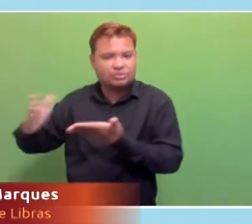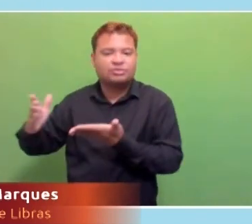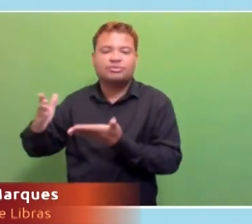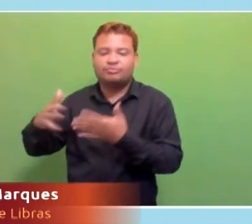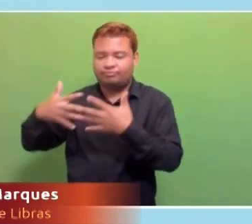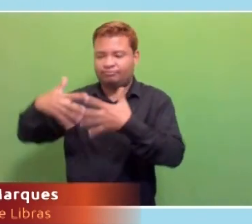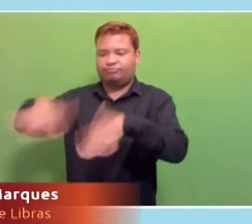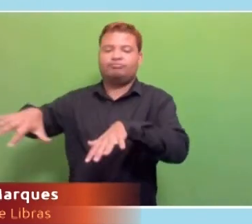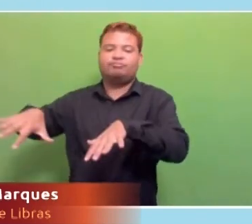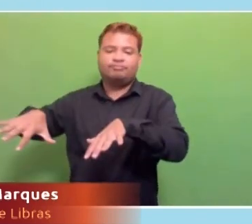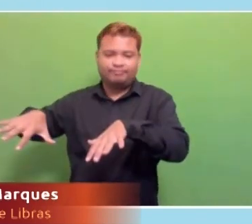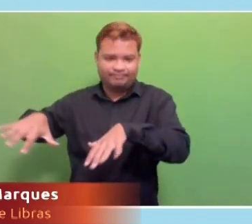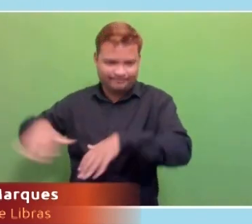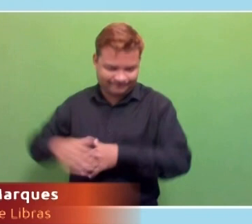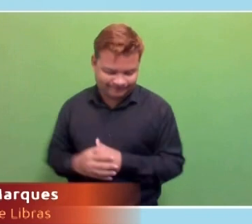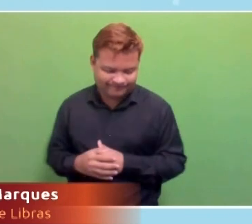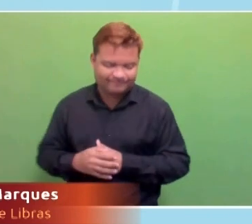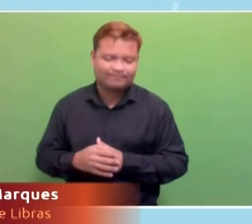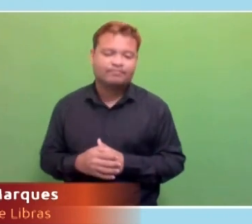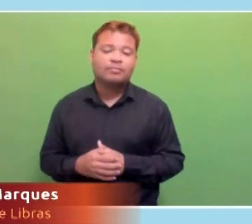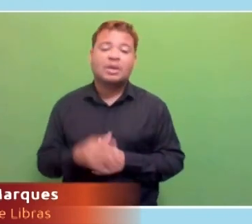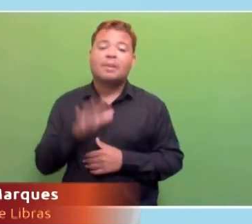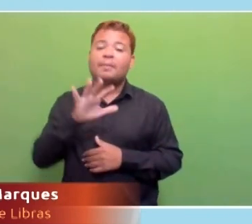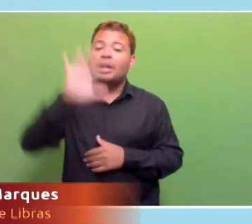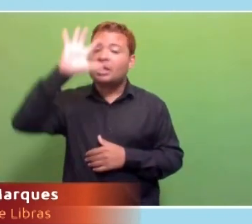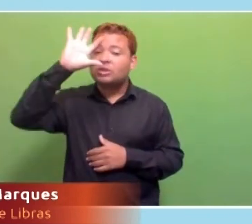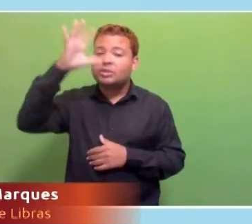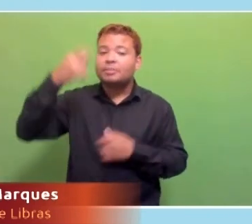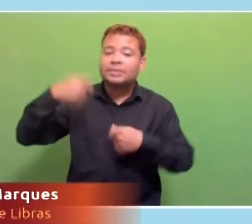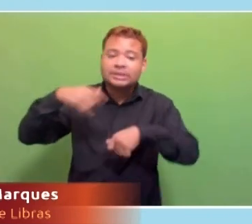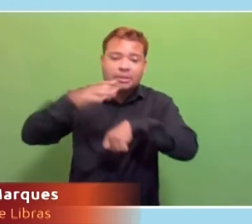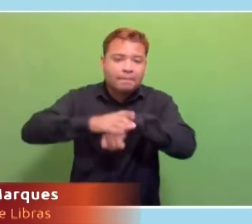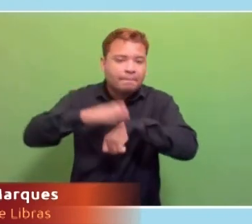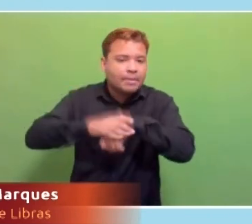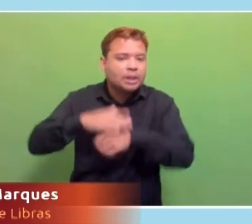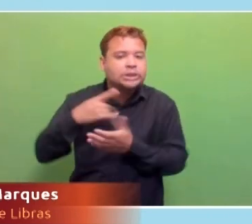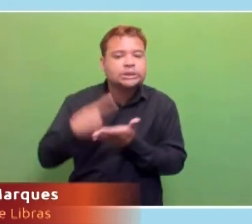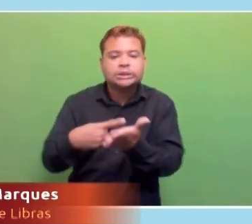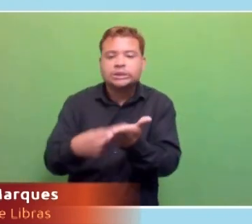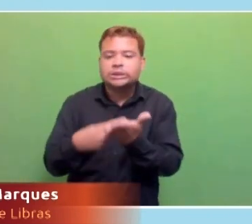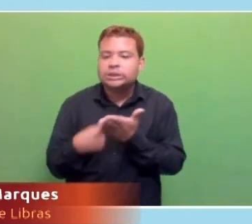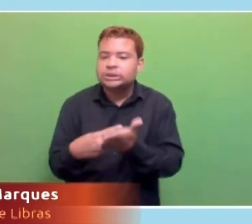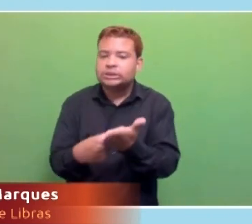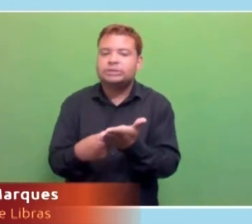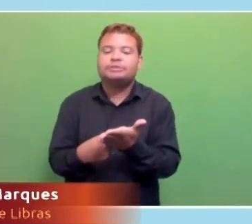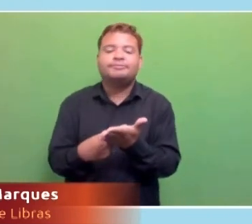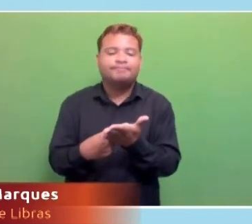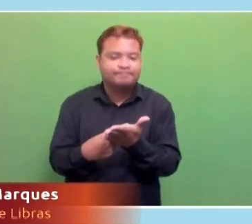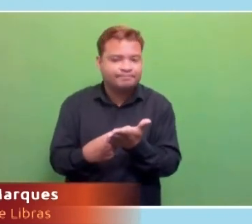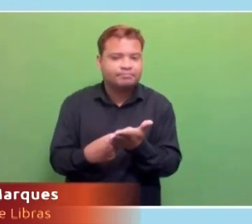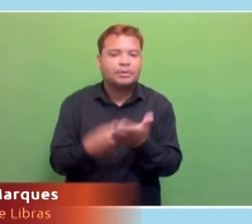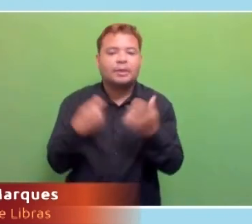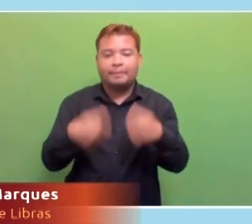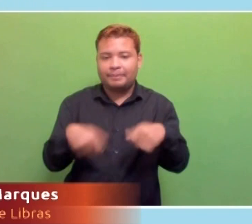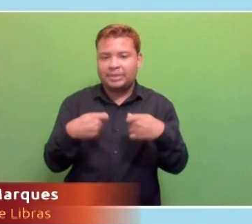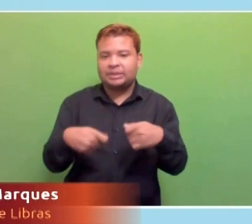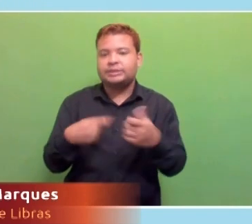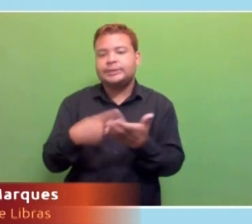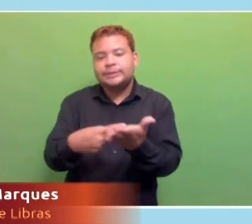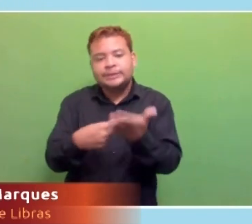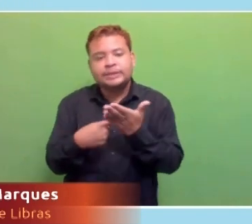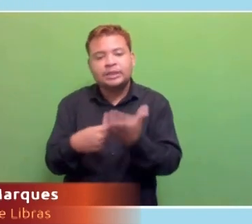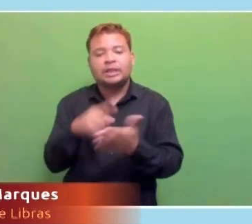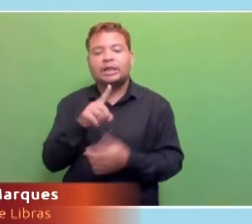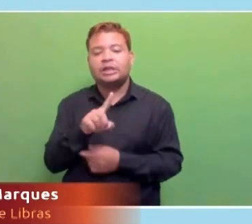Mas a solução deveria ser uma solução claramente diplomática. A solução na África do Sul também foi diplomática e envolveu